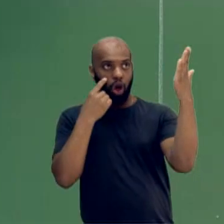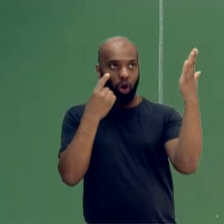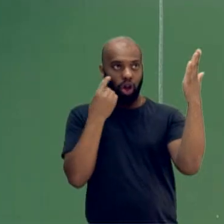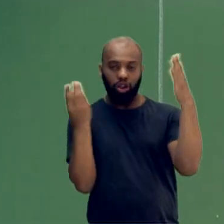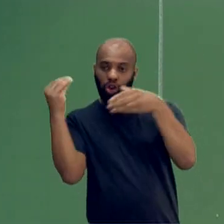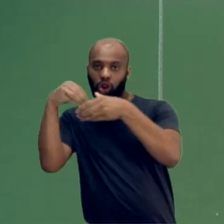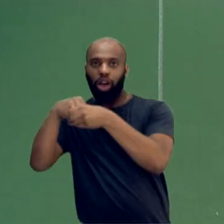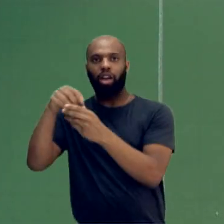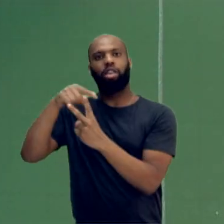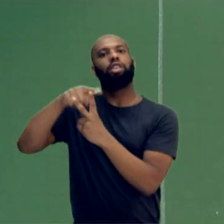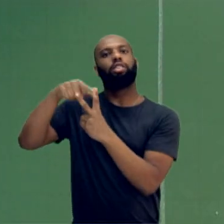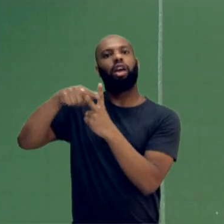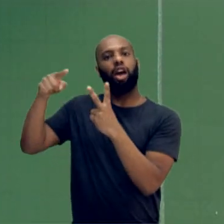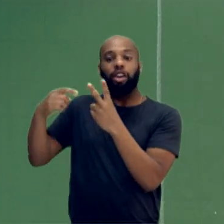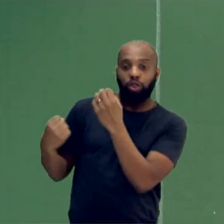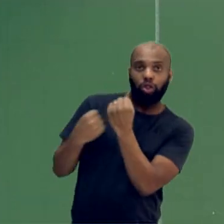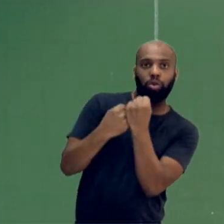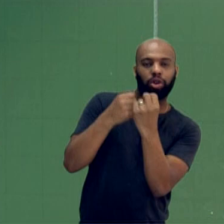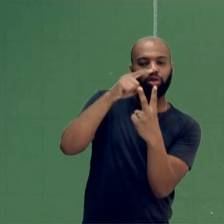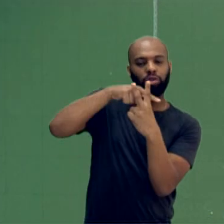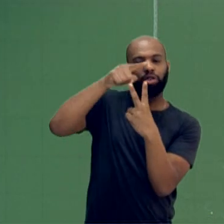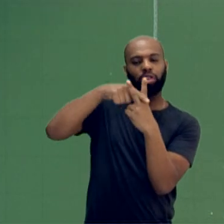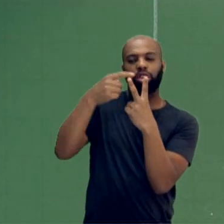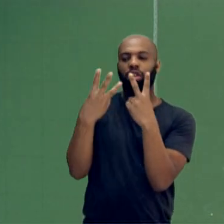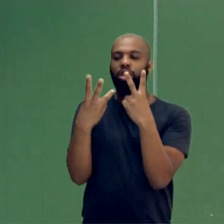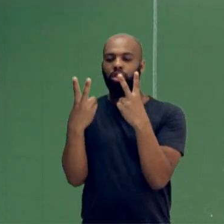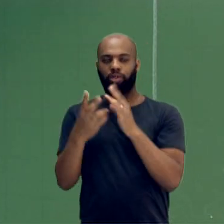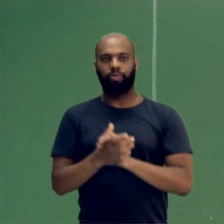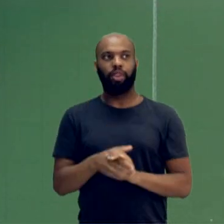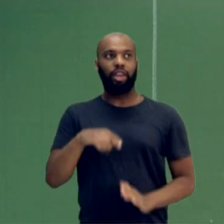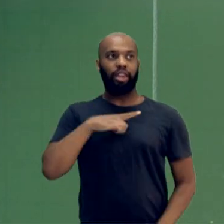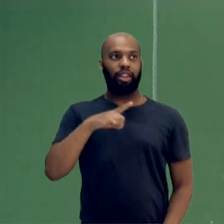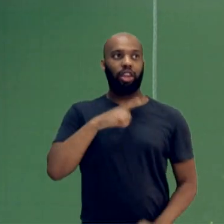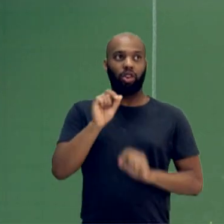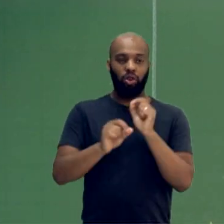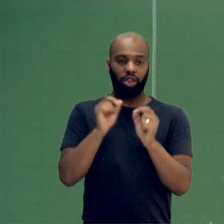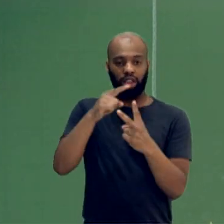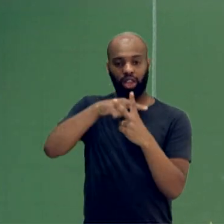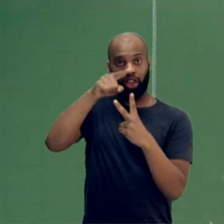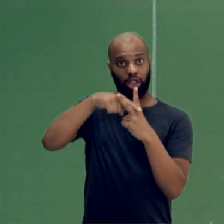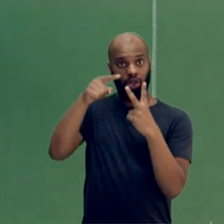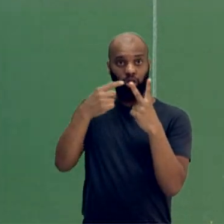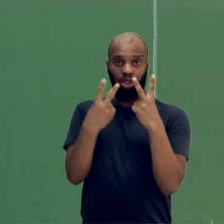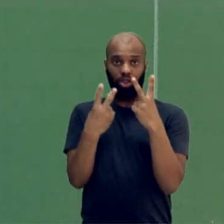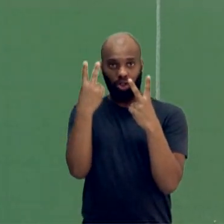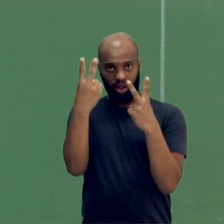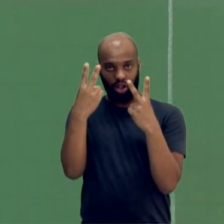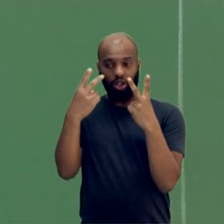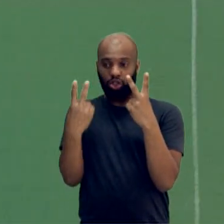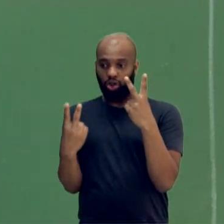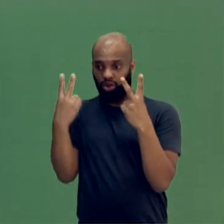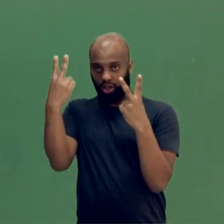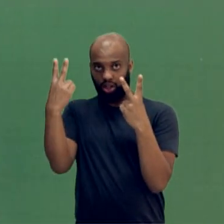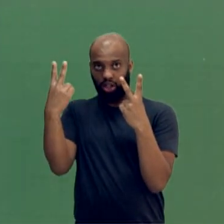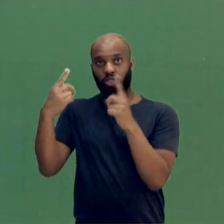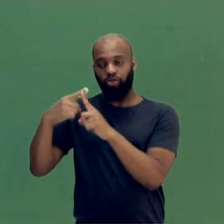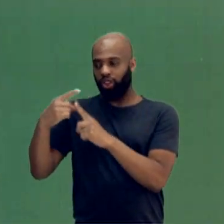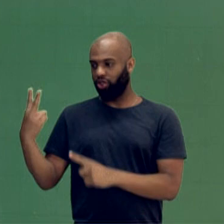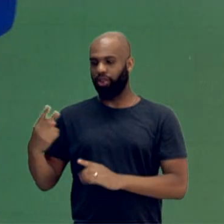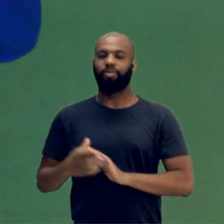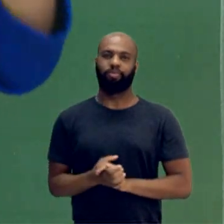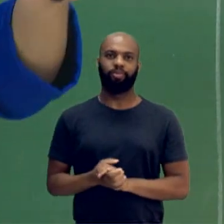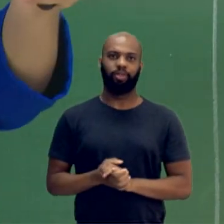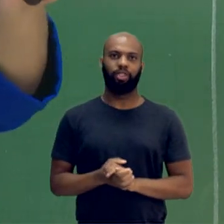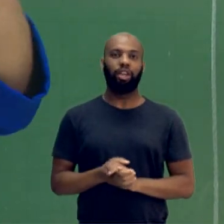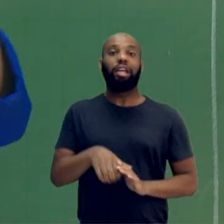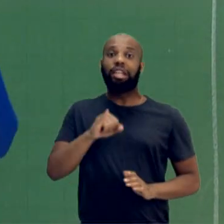então. 2 ao quadrado vezes 2 ao quadrado vezes o 2. Lembra que o professor falou? Aquilo que é possível a